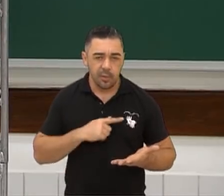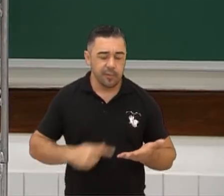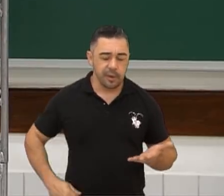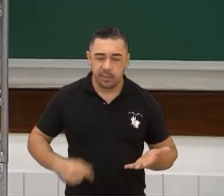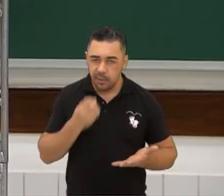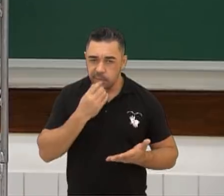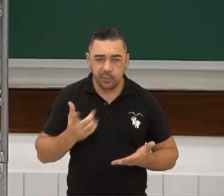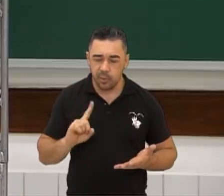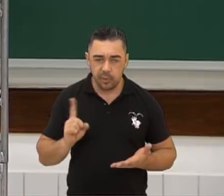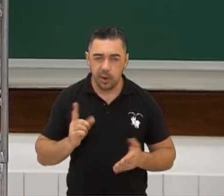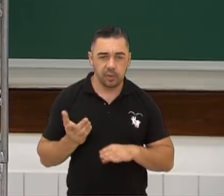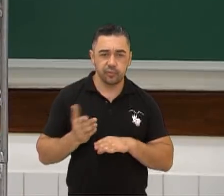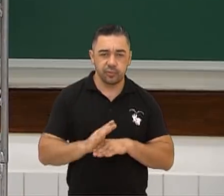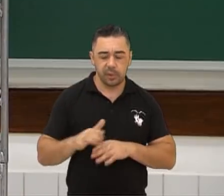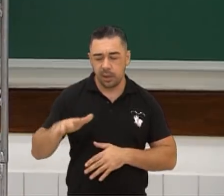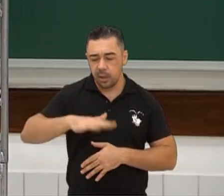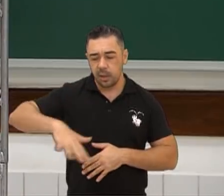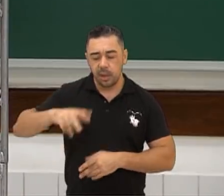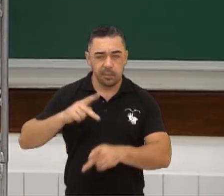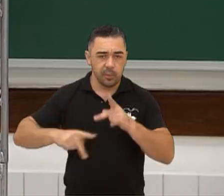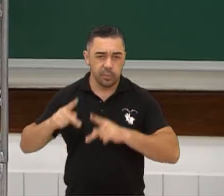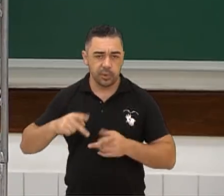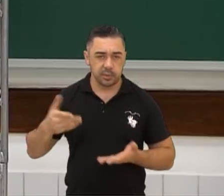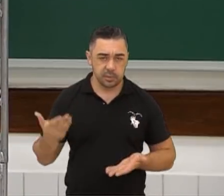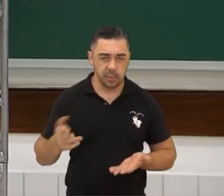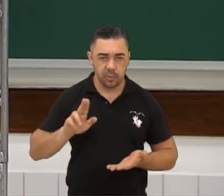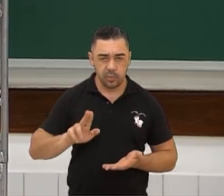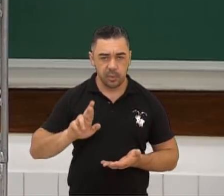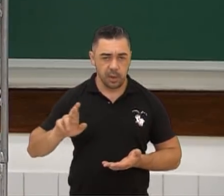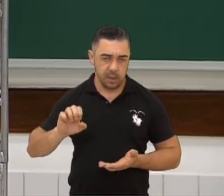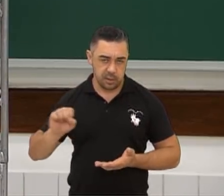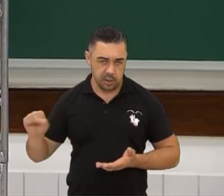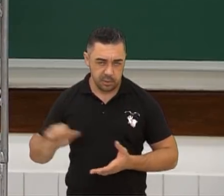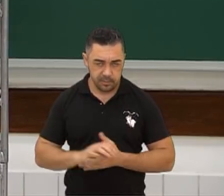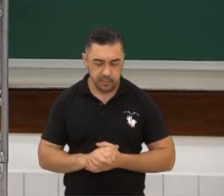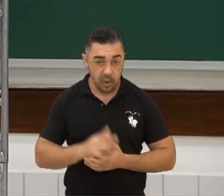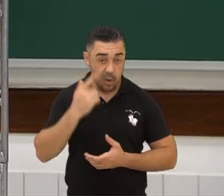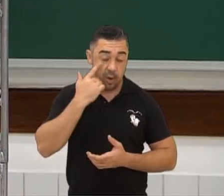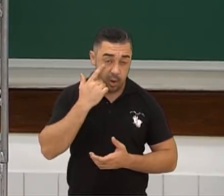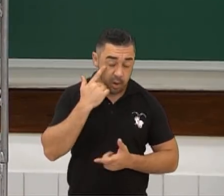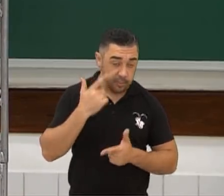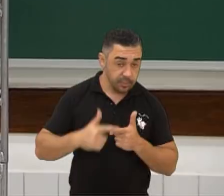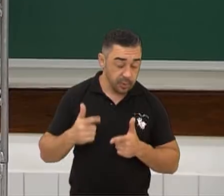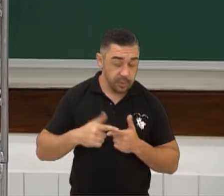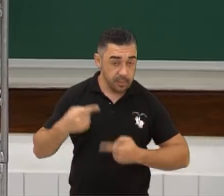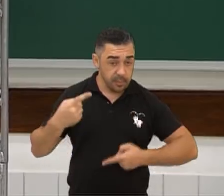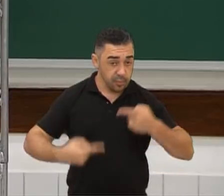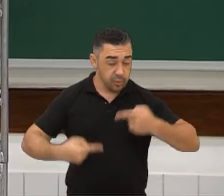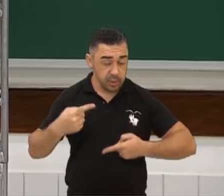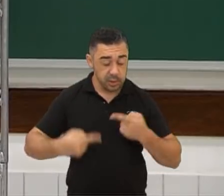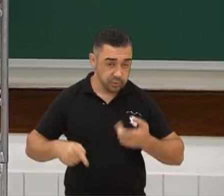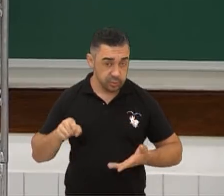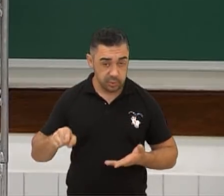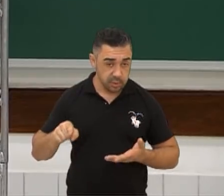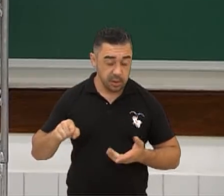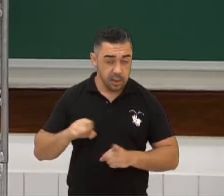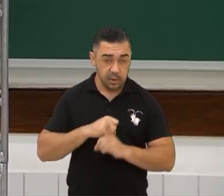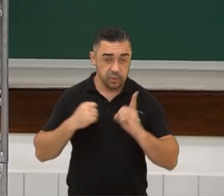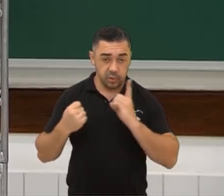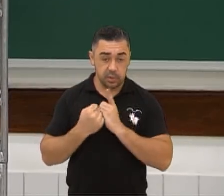para resolver as questões da população russa. Então, olha aí uma crise política também acontecendo, a